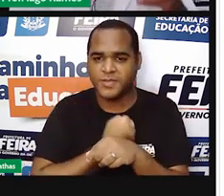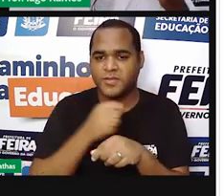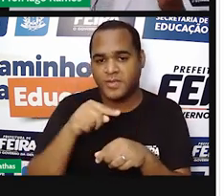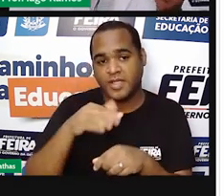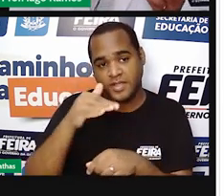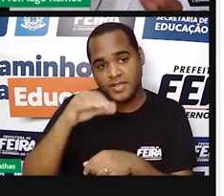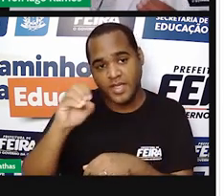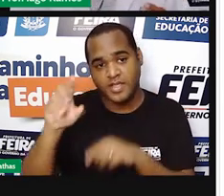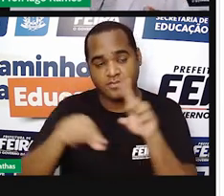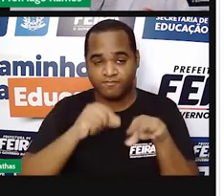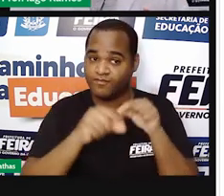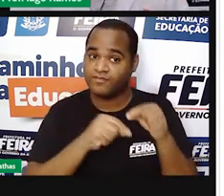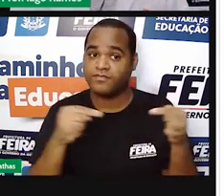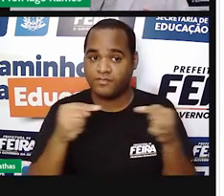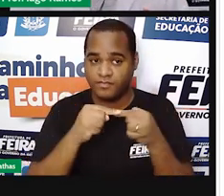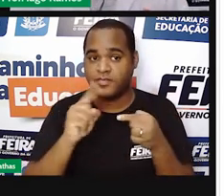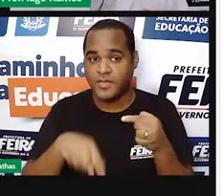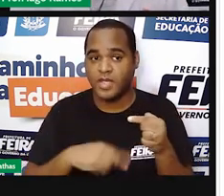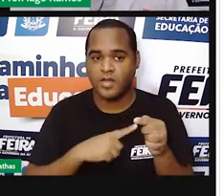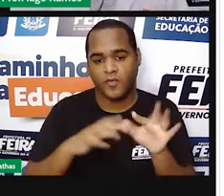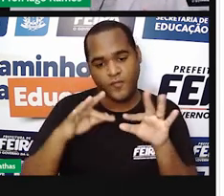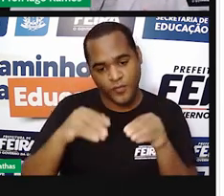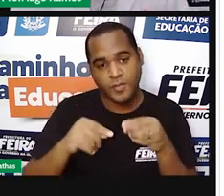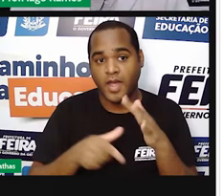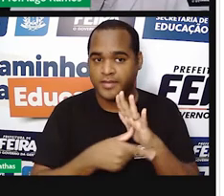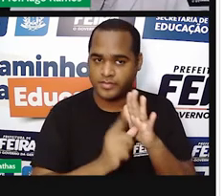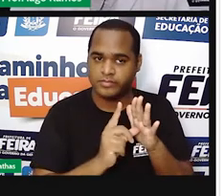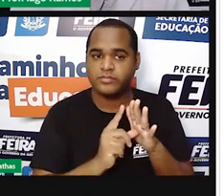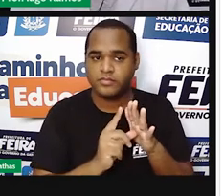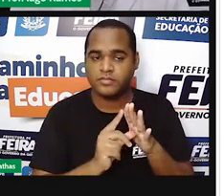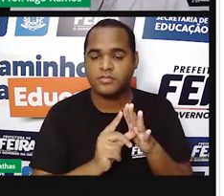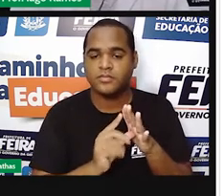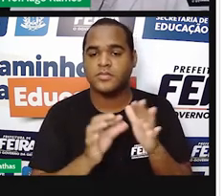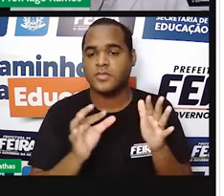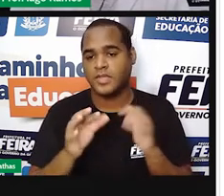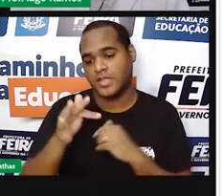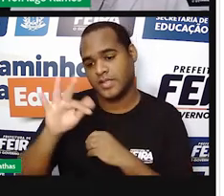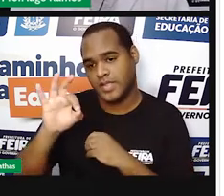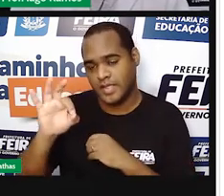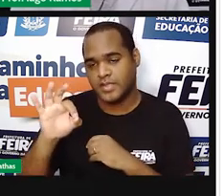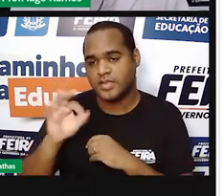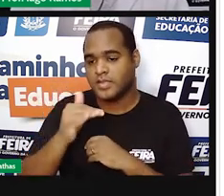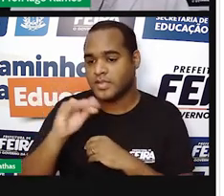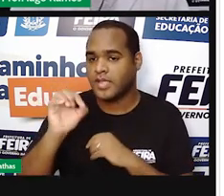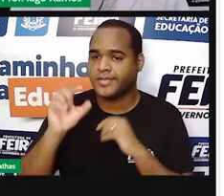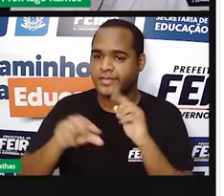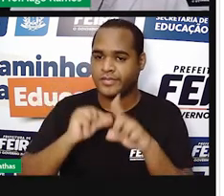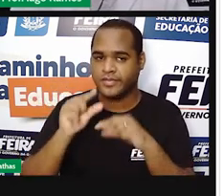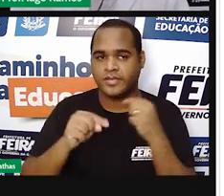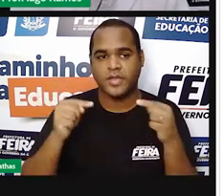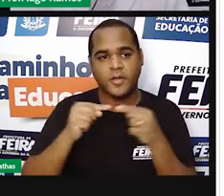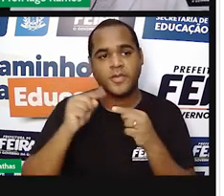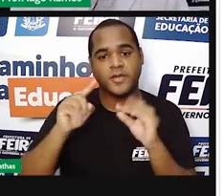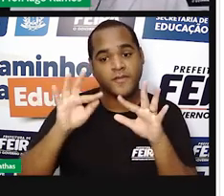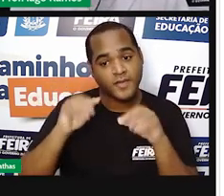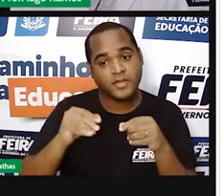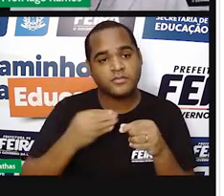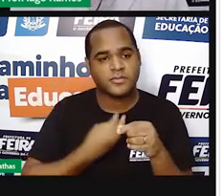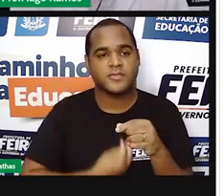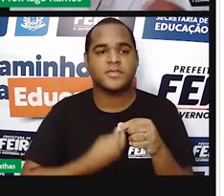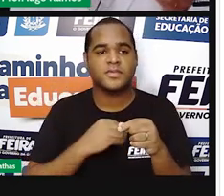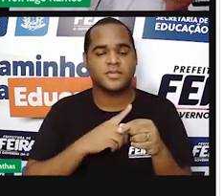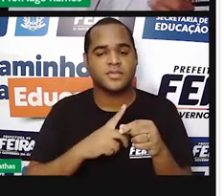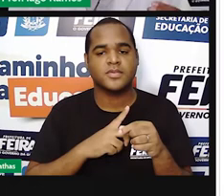continuo tendo 10 opções de escolha para o penúltimo e 10 opções de escolha para o